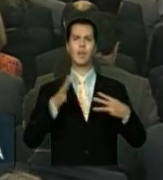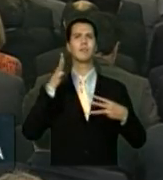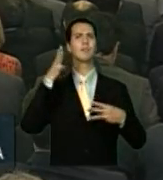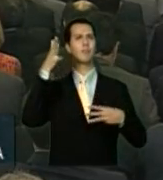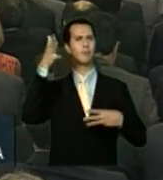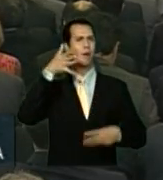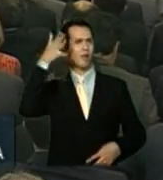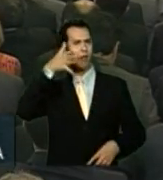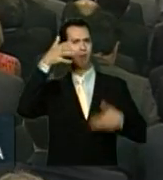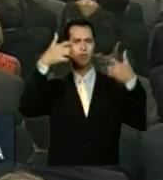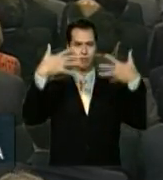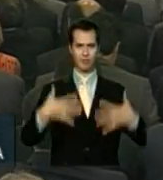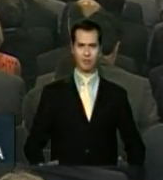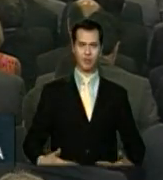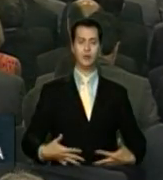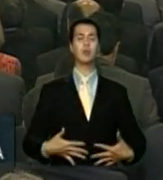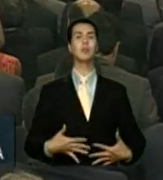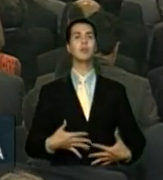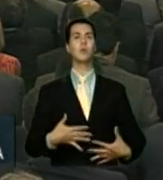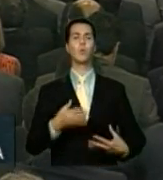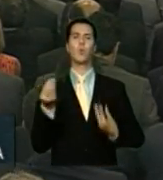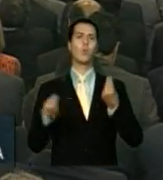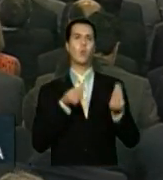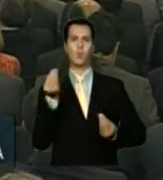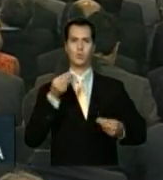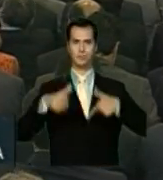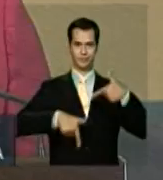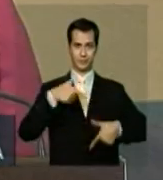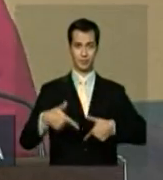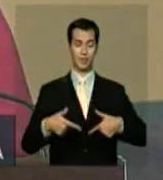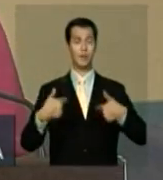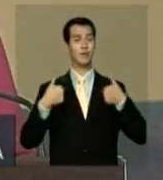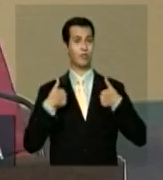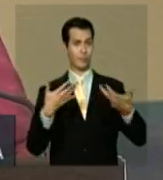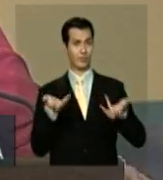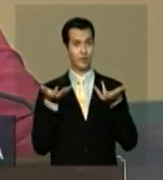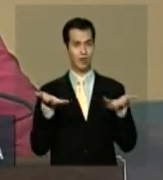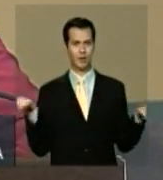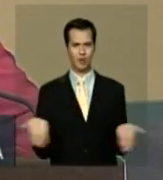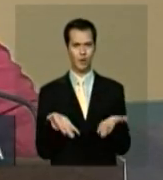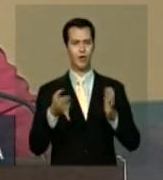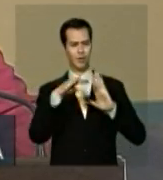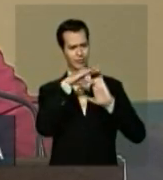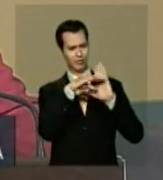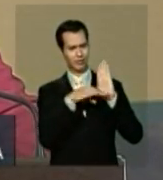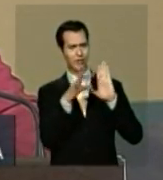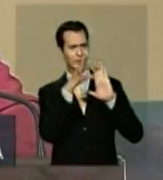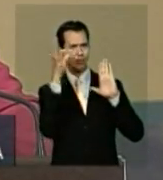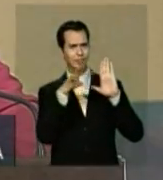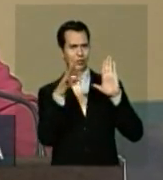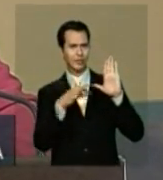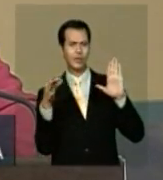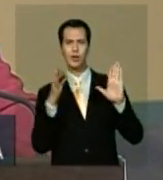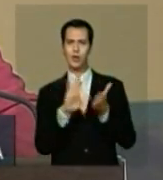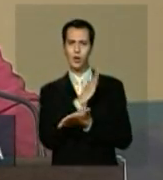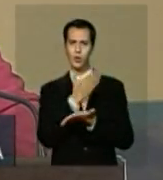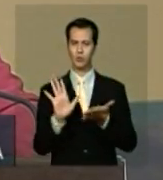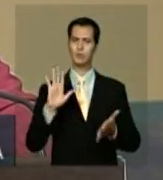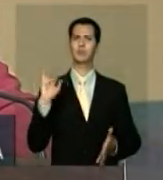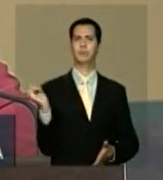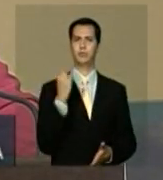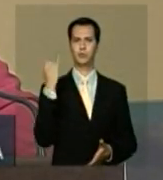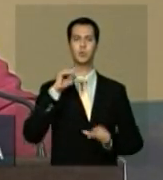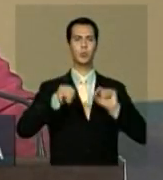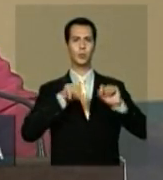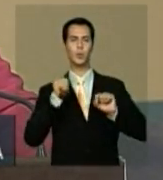eu faço questão de ressaltar algumas características desse plano que é o